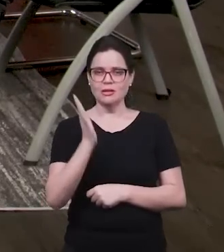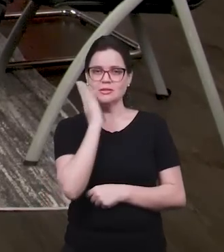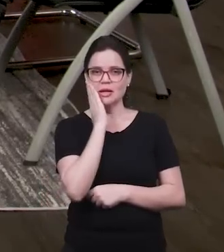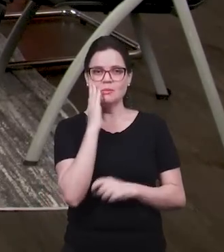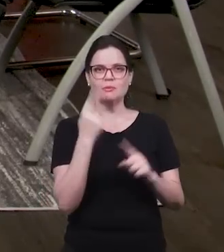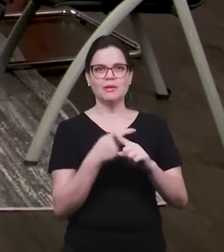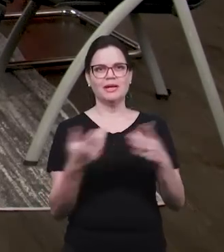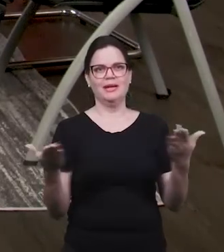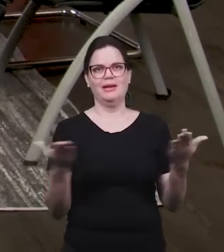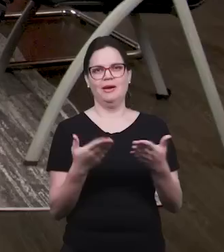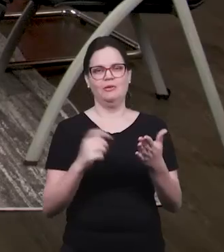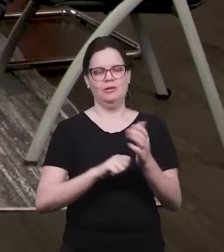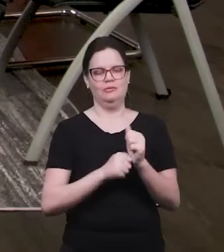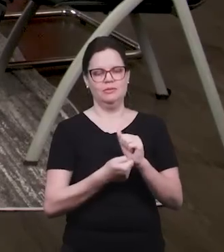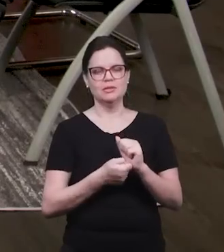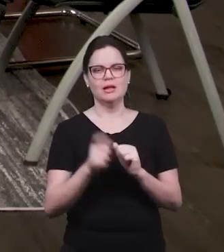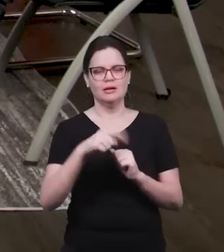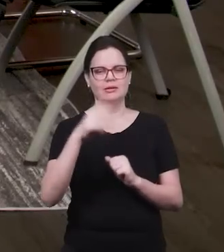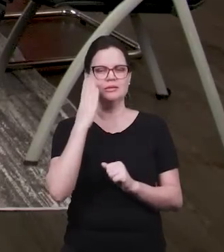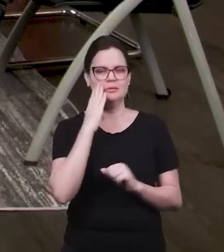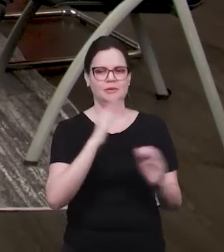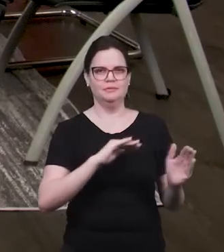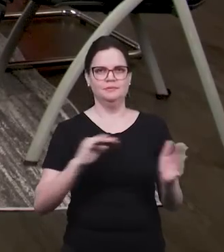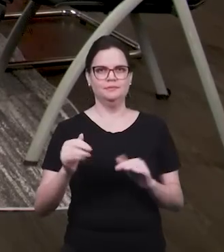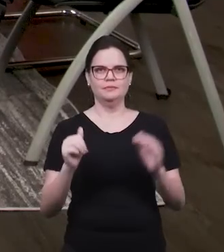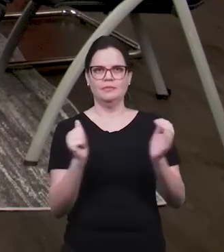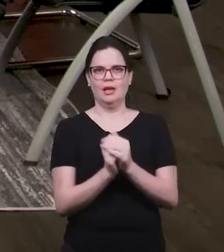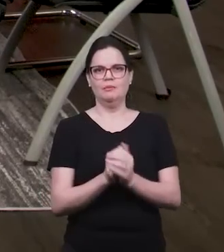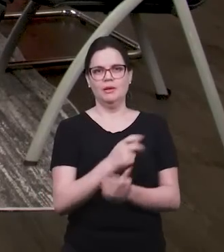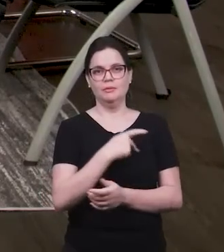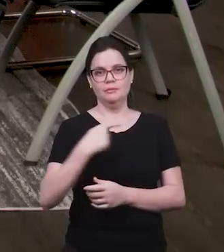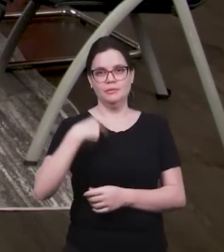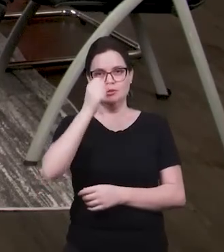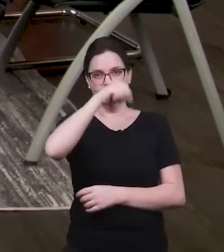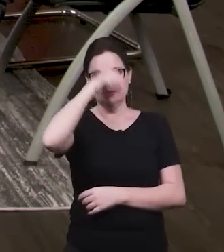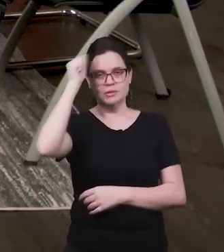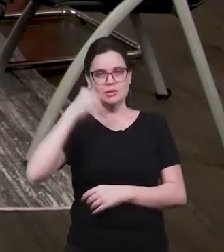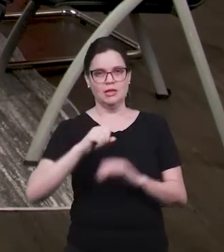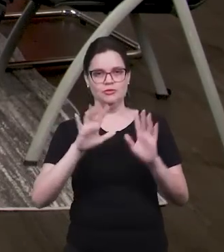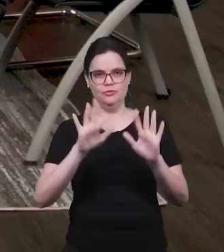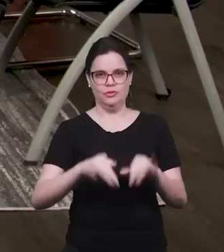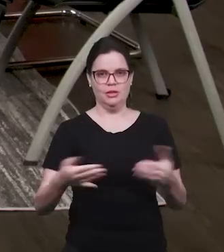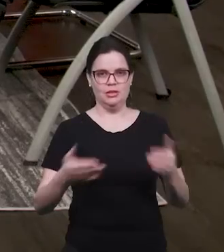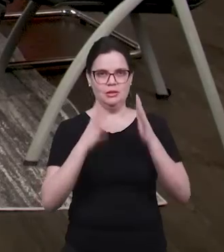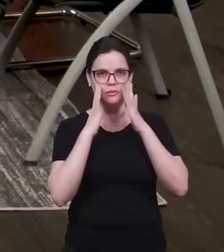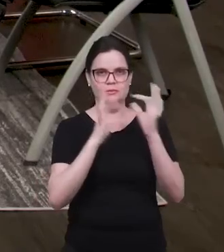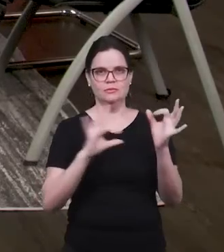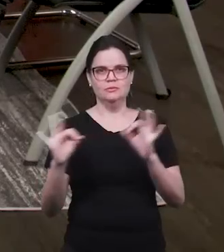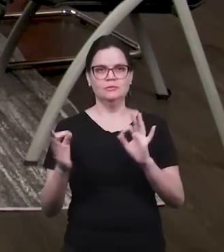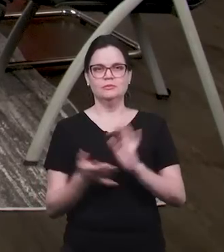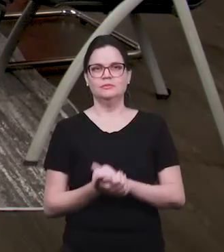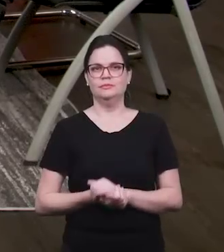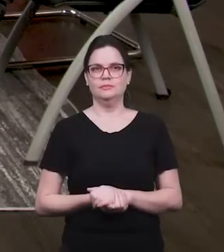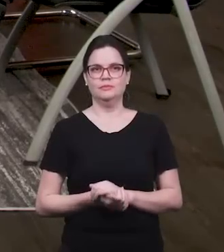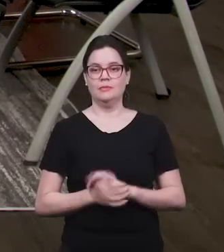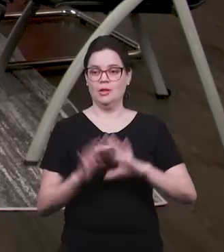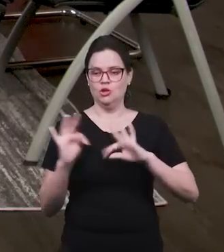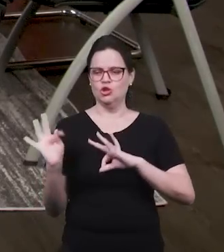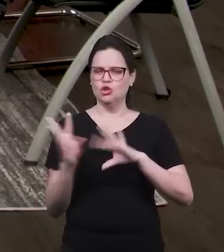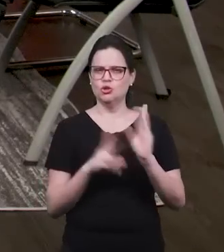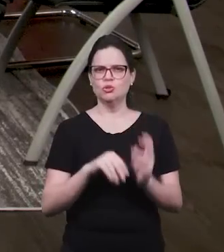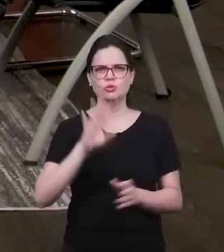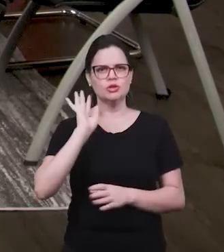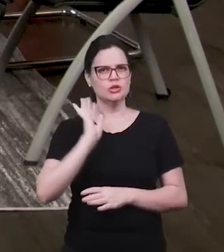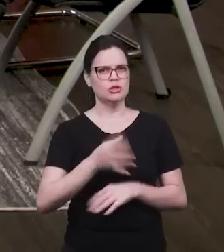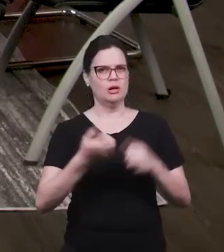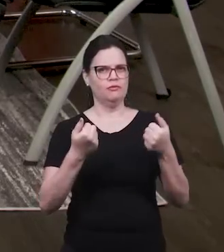Amém. Que é a notícia para o momento, é um mistério. Amém. Pastor Sérgio Souza, uma palavra final para quem está nos assistindo. Que